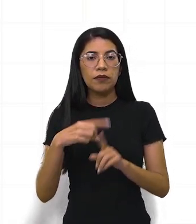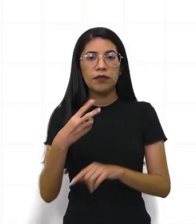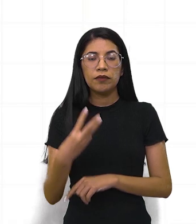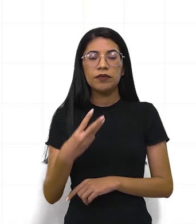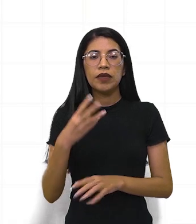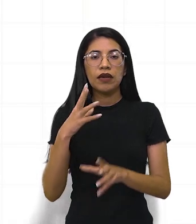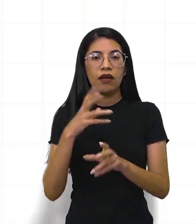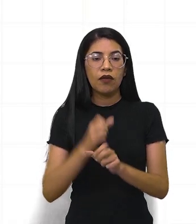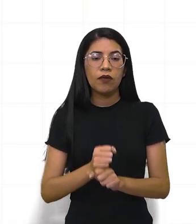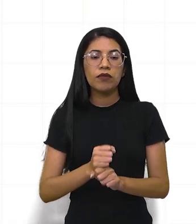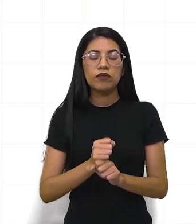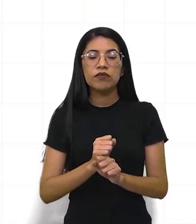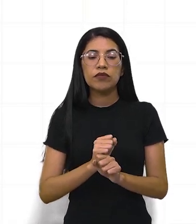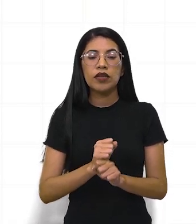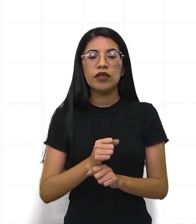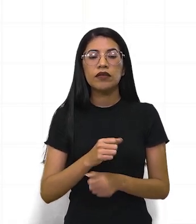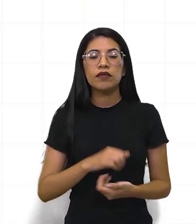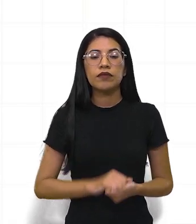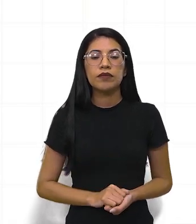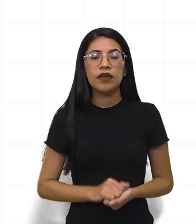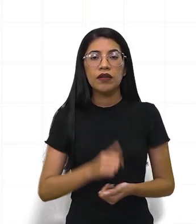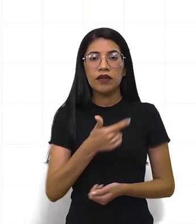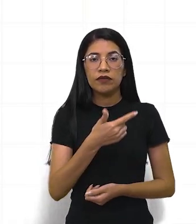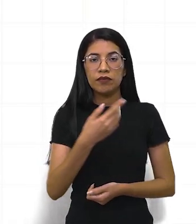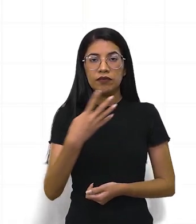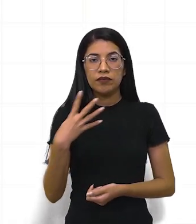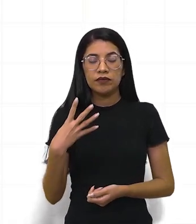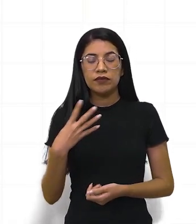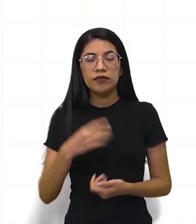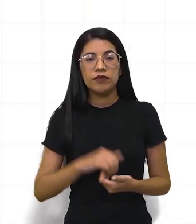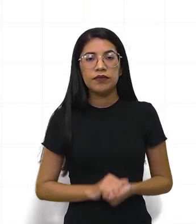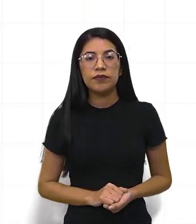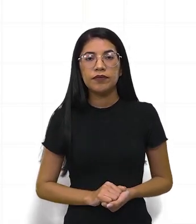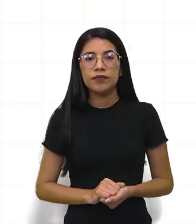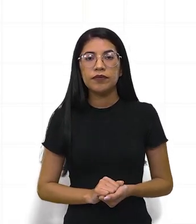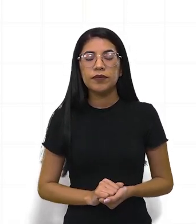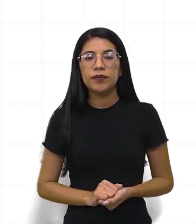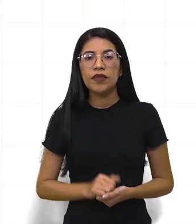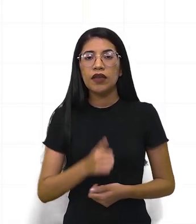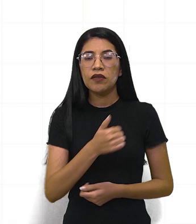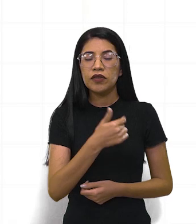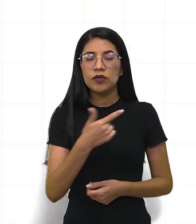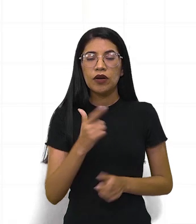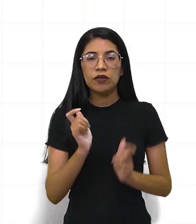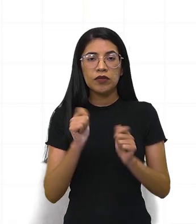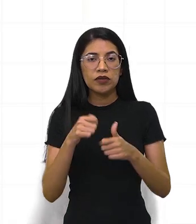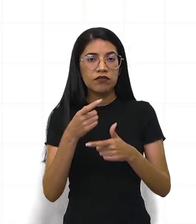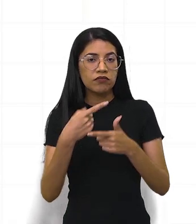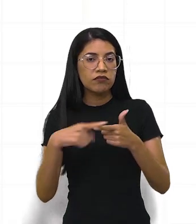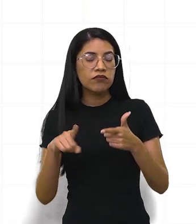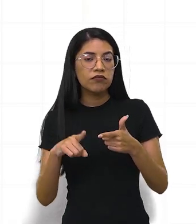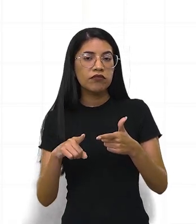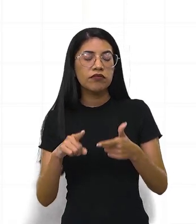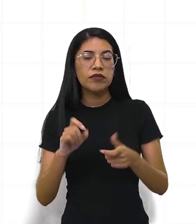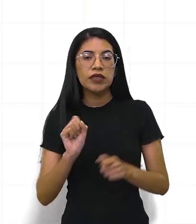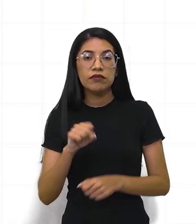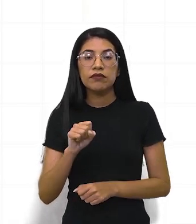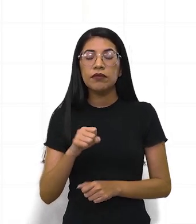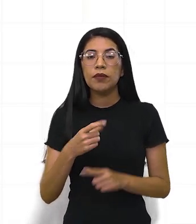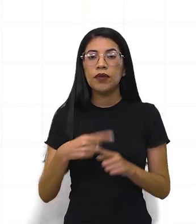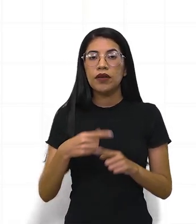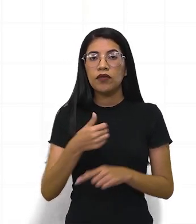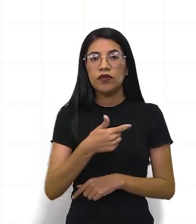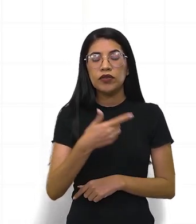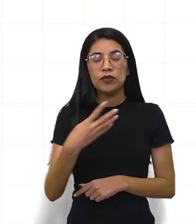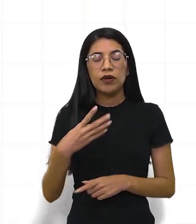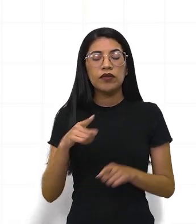mais 3. Isso é igual a quanto? A 24. 24 é divisível por 3? É. Porque o 24 está